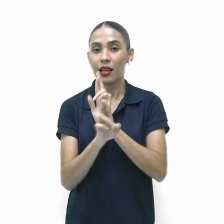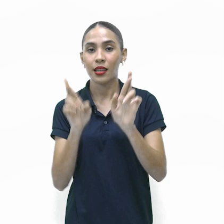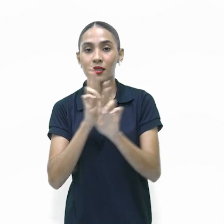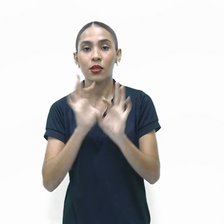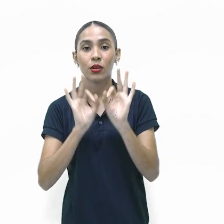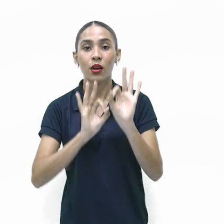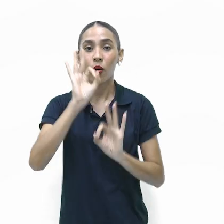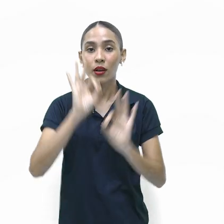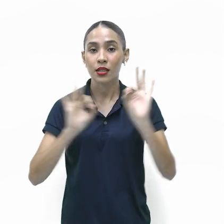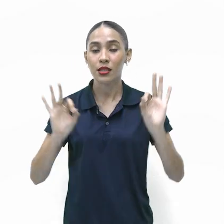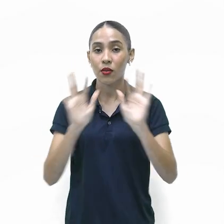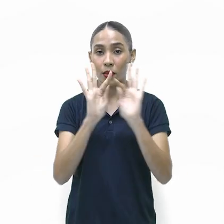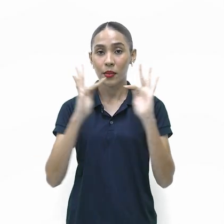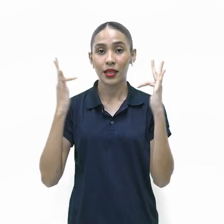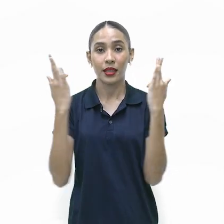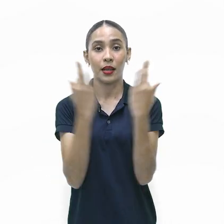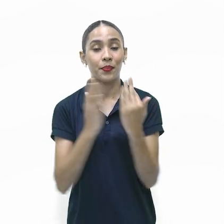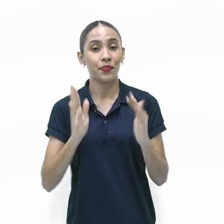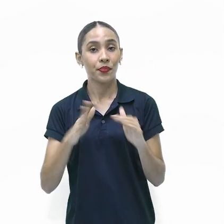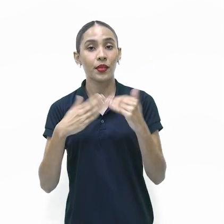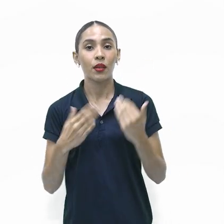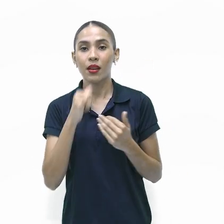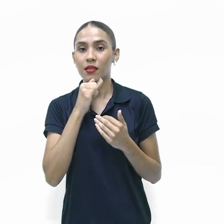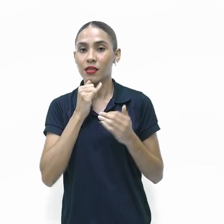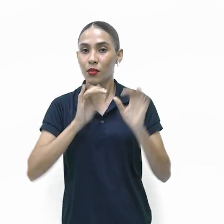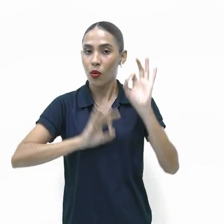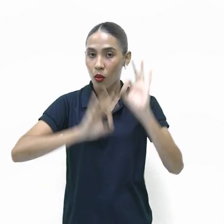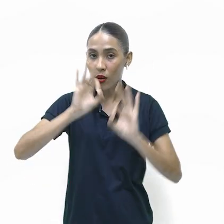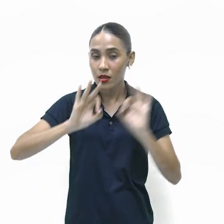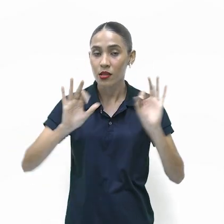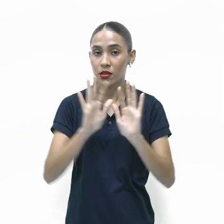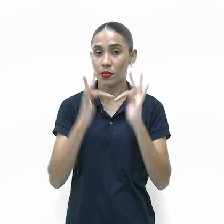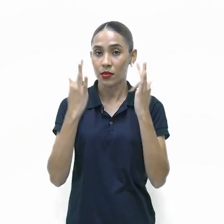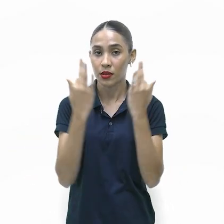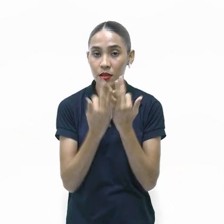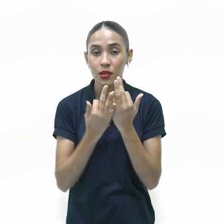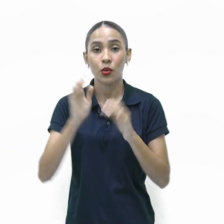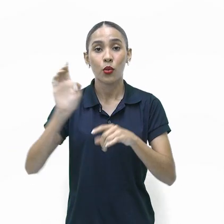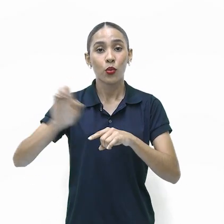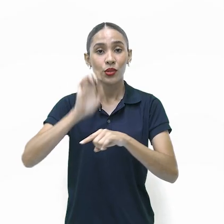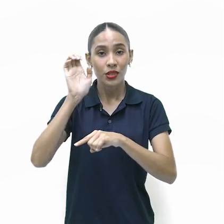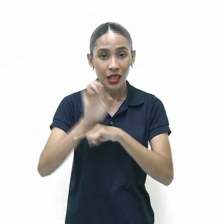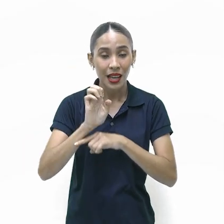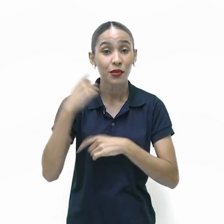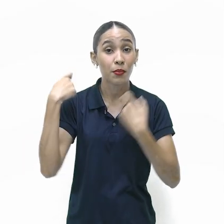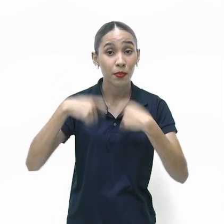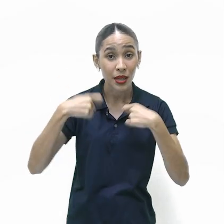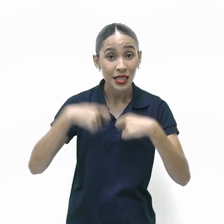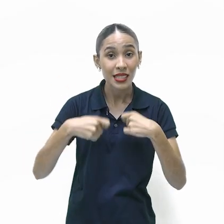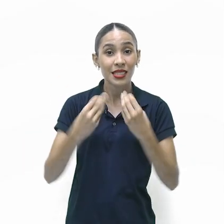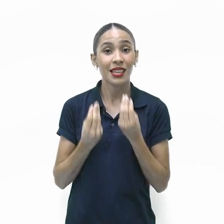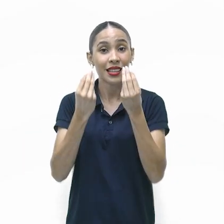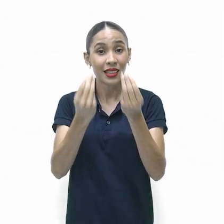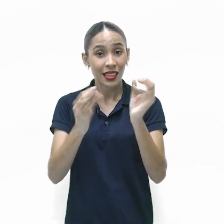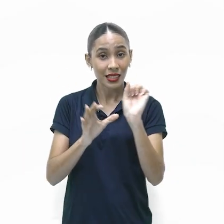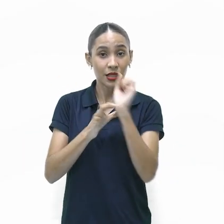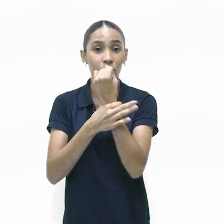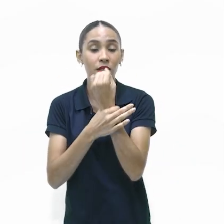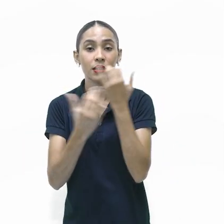planejamento familiar. E aí, em relação a esse planejamento, o Estado ele deve assegurar acesso